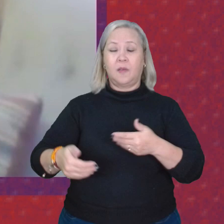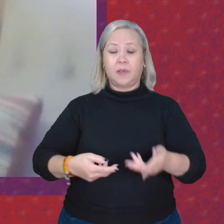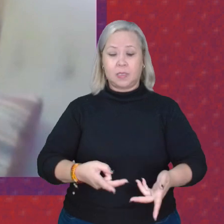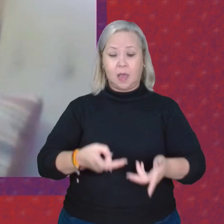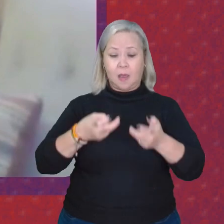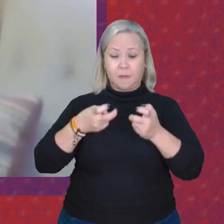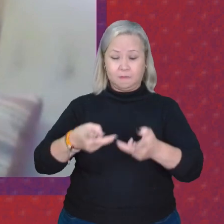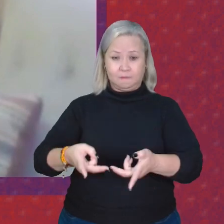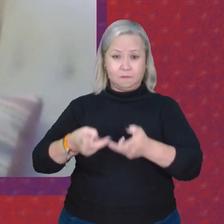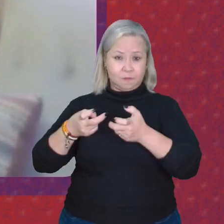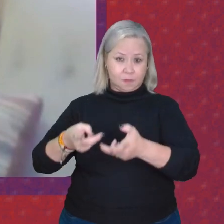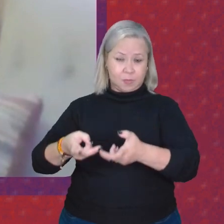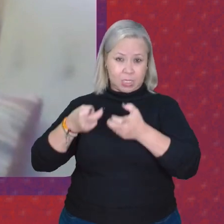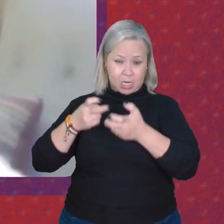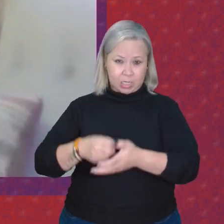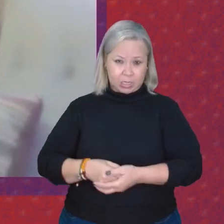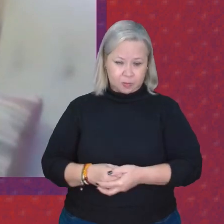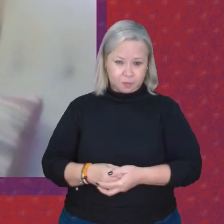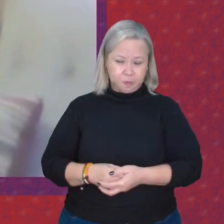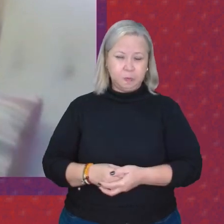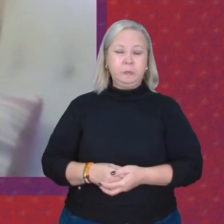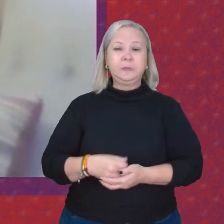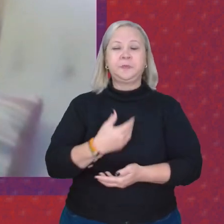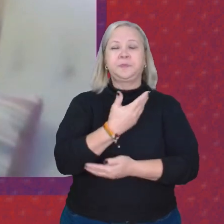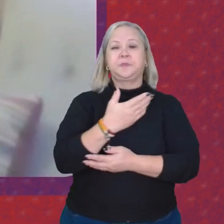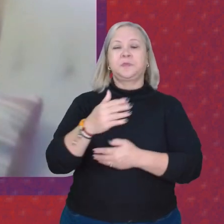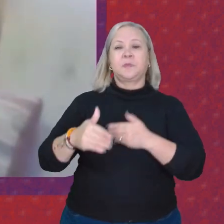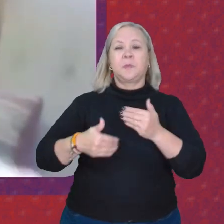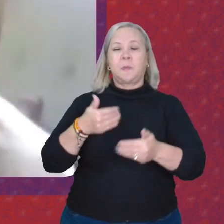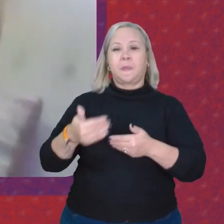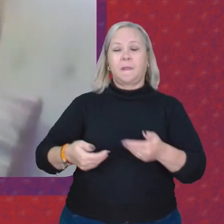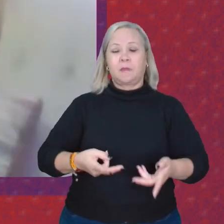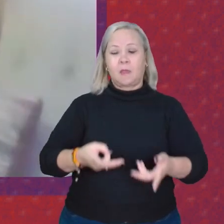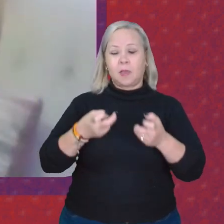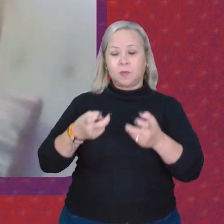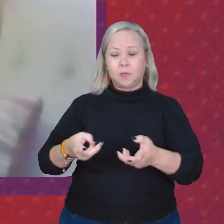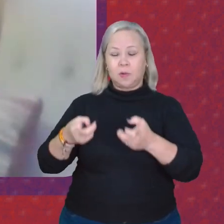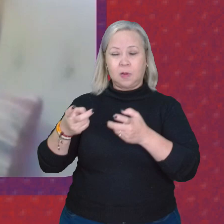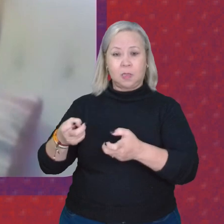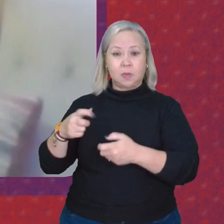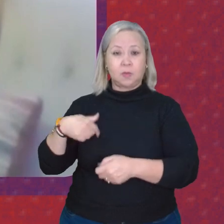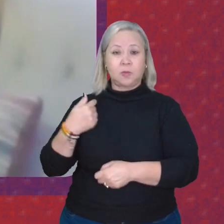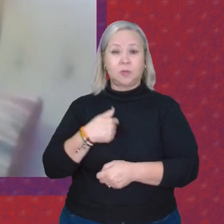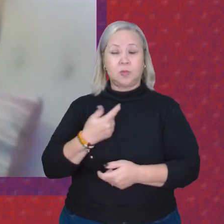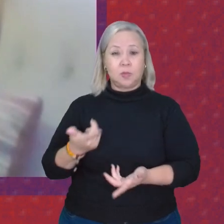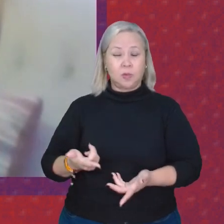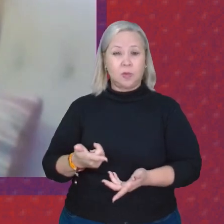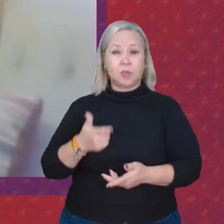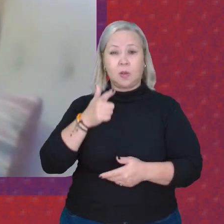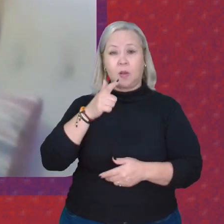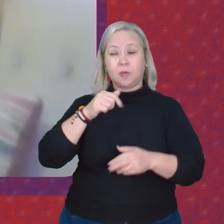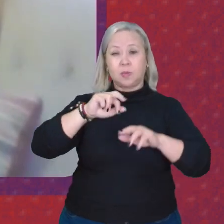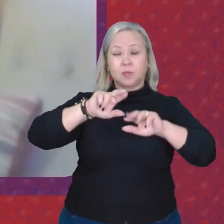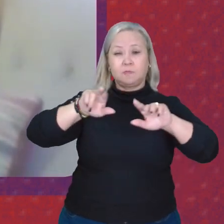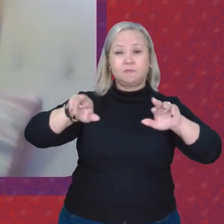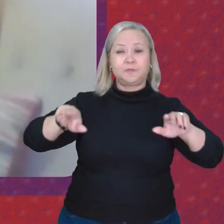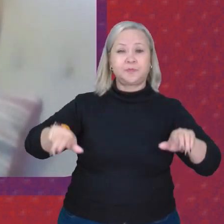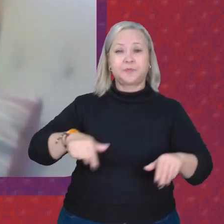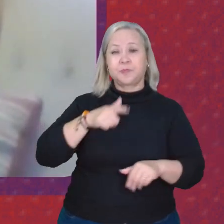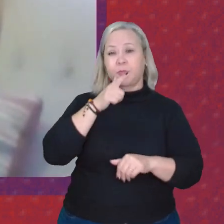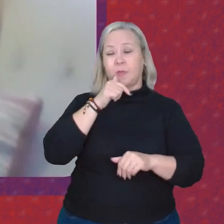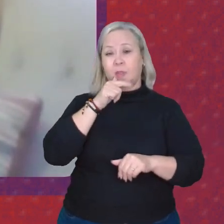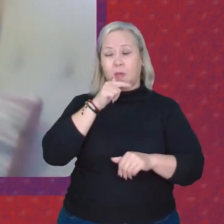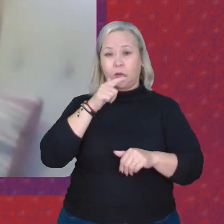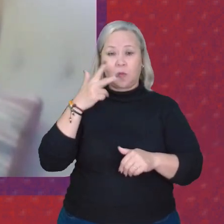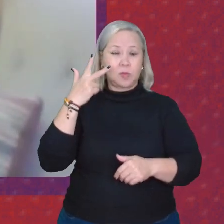mineração, pelo avanço da exploração dos nossos recursos naturais. Nós temos